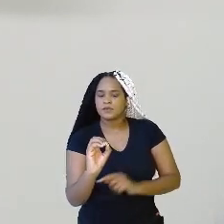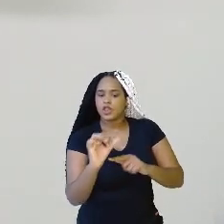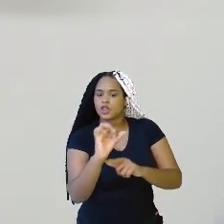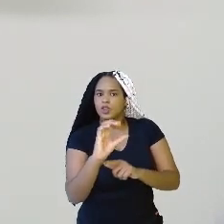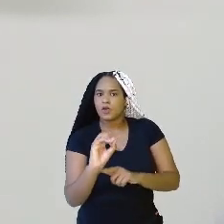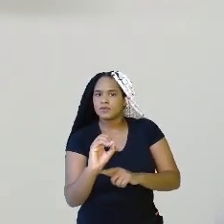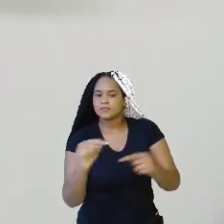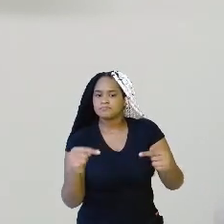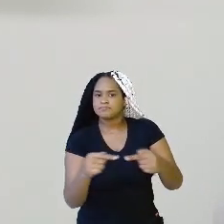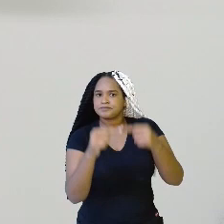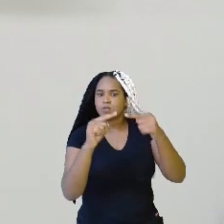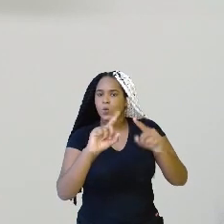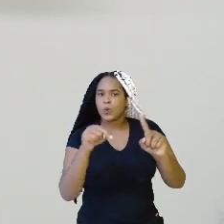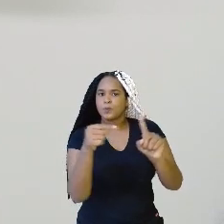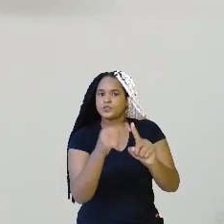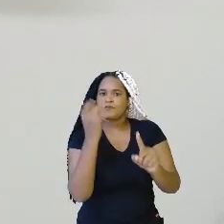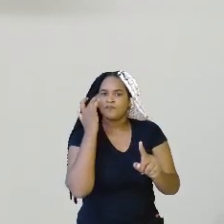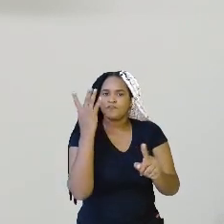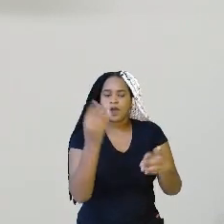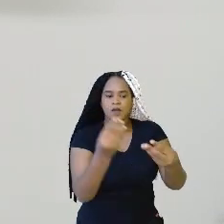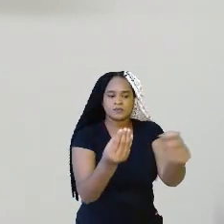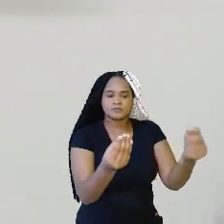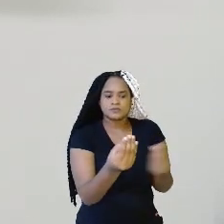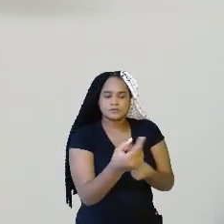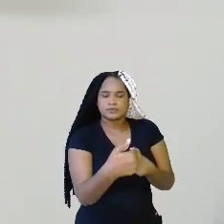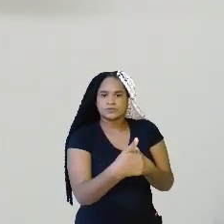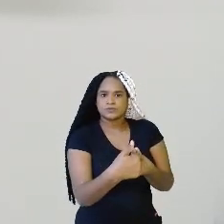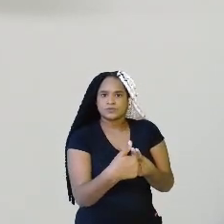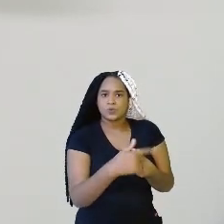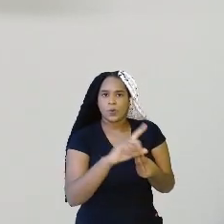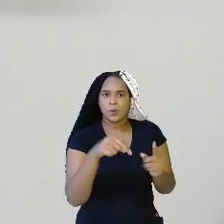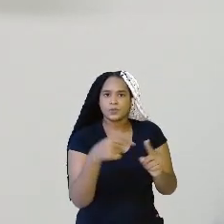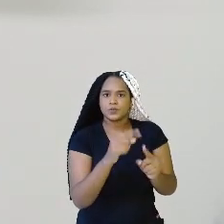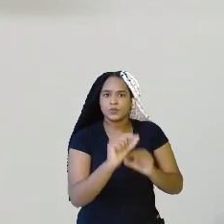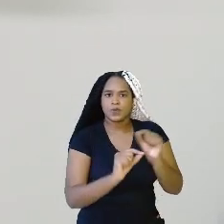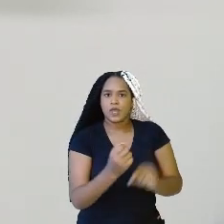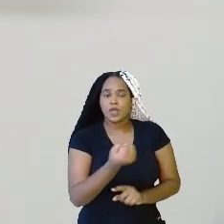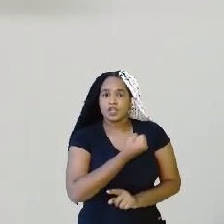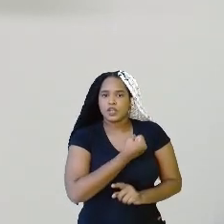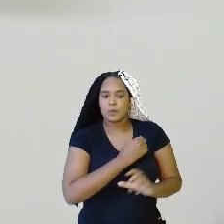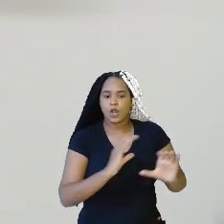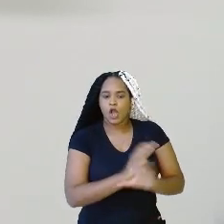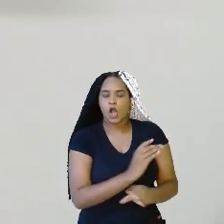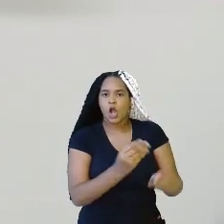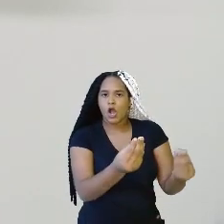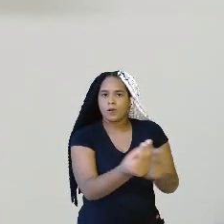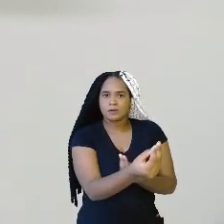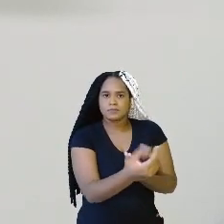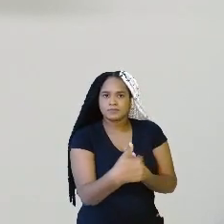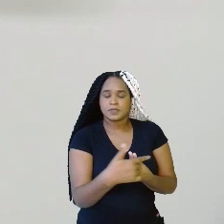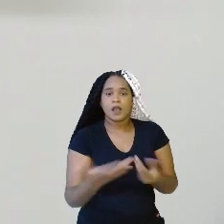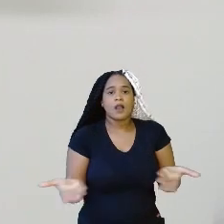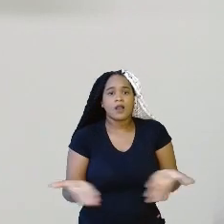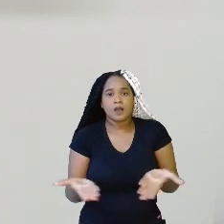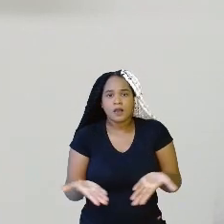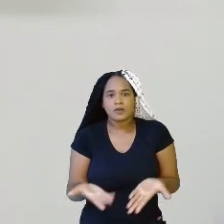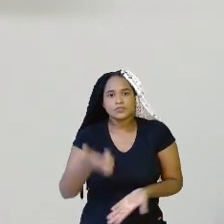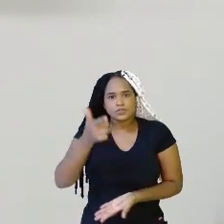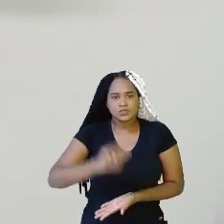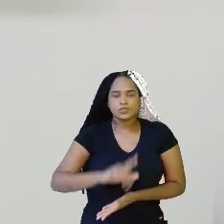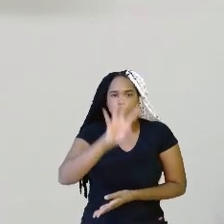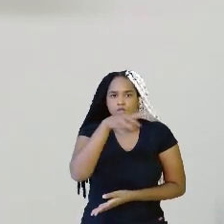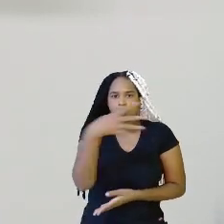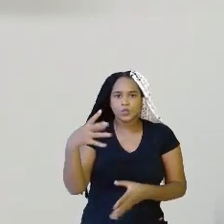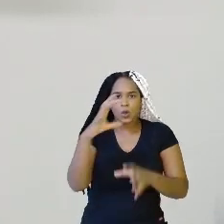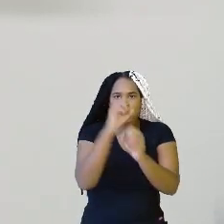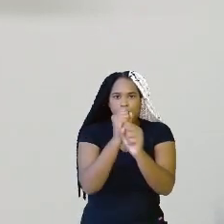centavos para ver se ele recebia o número inteiro. Vamos lá. Aqui a gente vai fazer o mesmo processo,